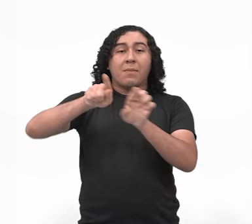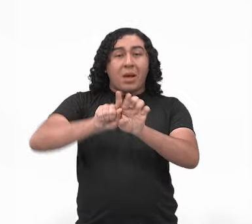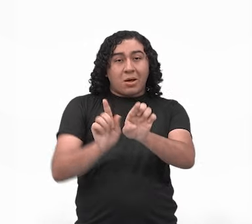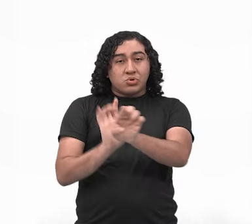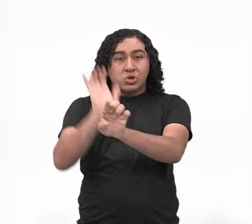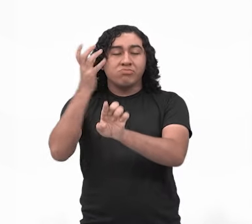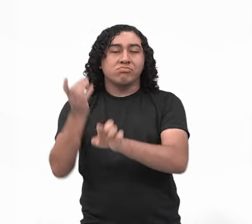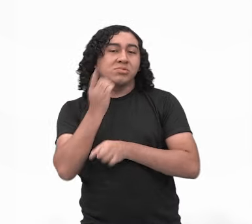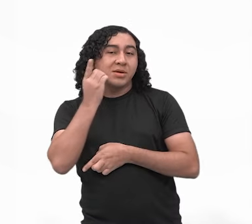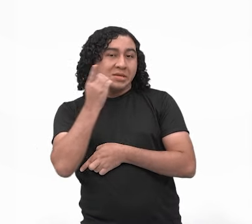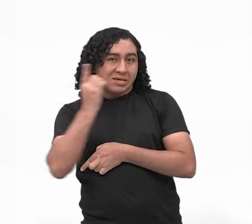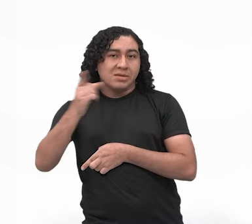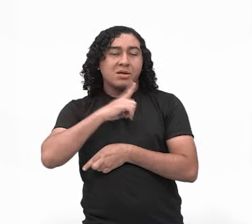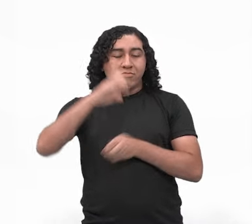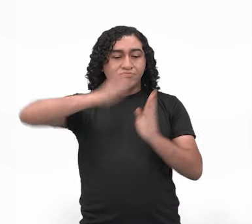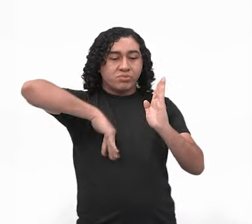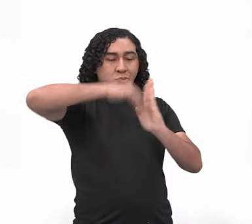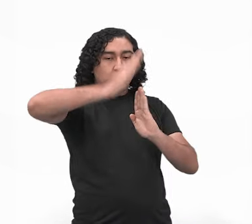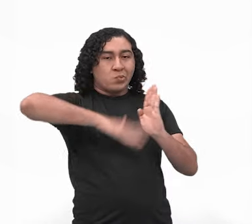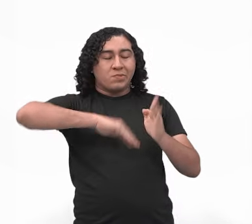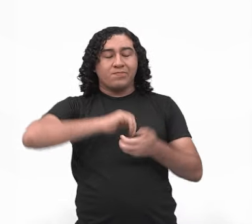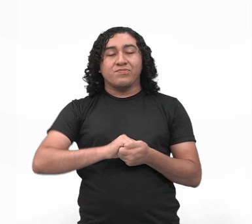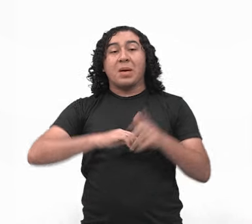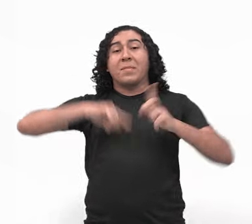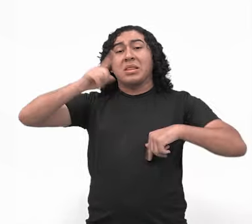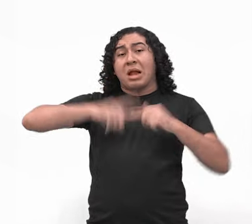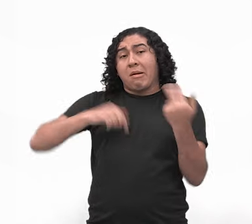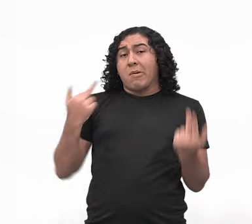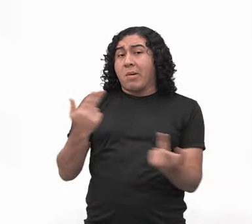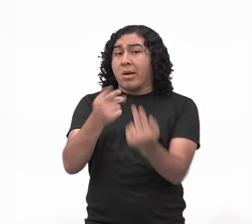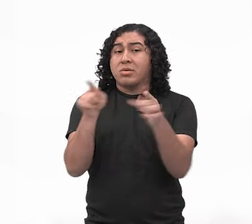o impressionismo. Materiais, óleo sobre tela,